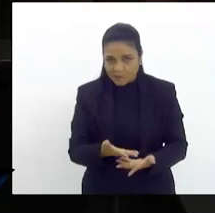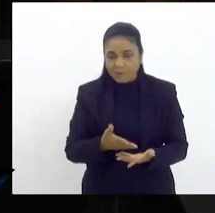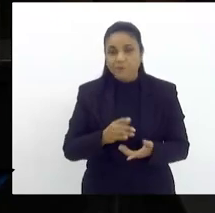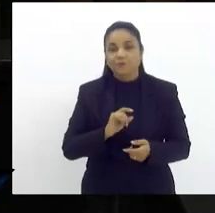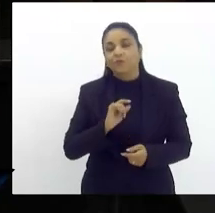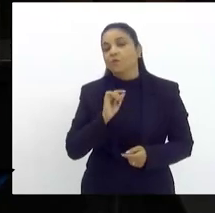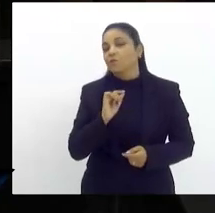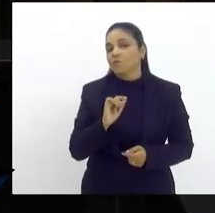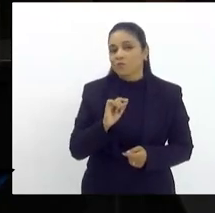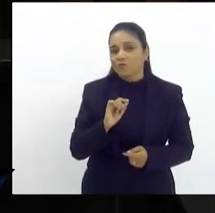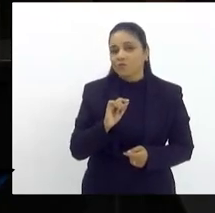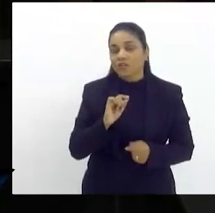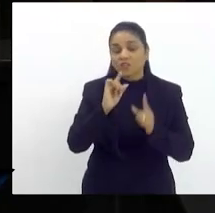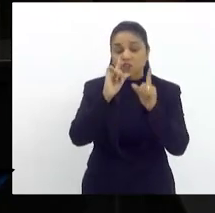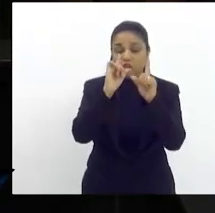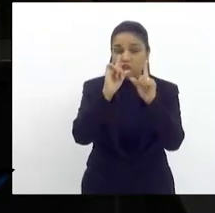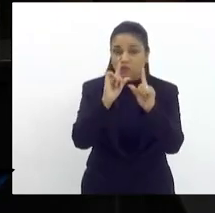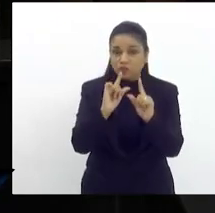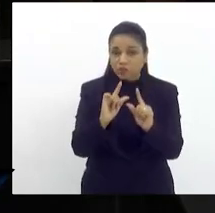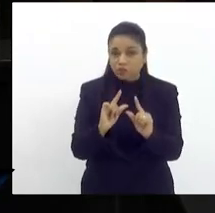que é diminuir